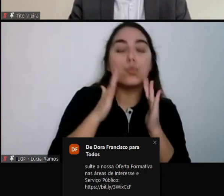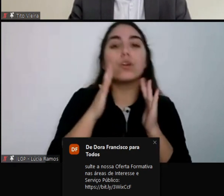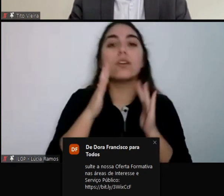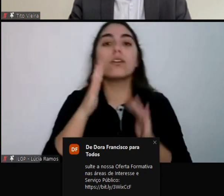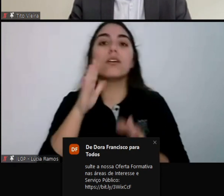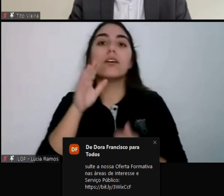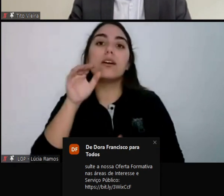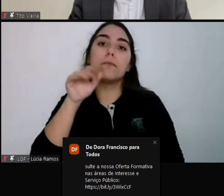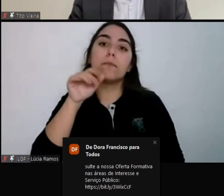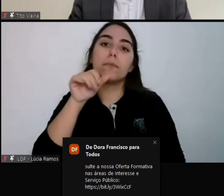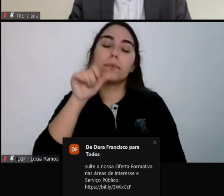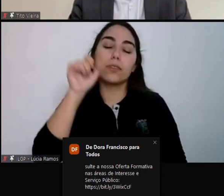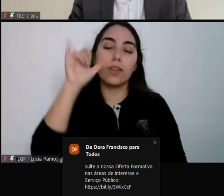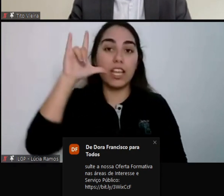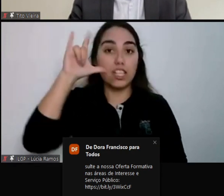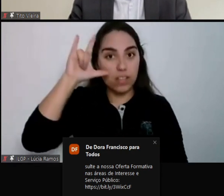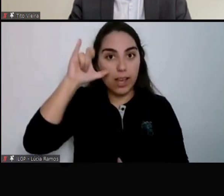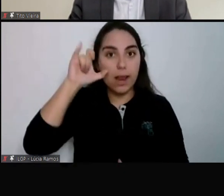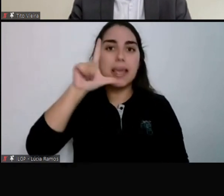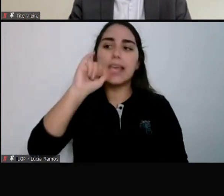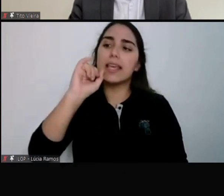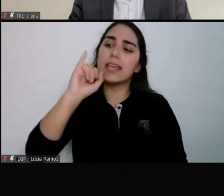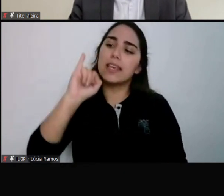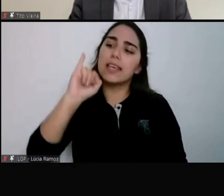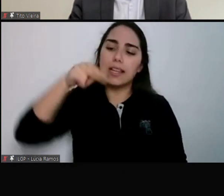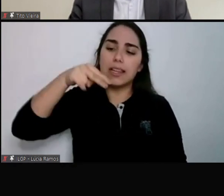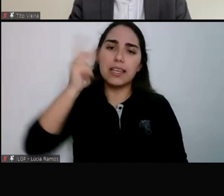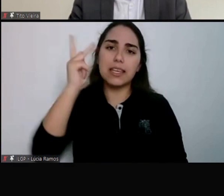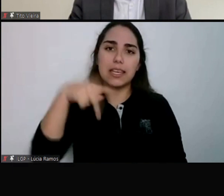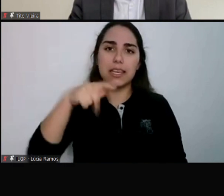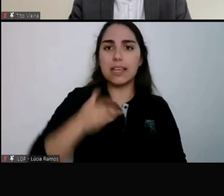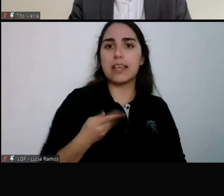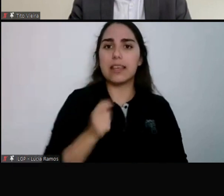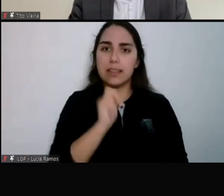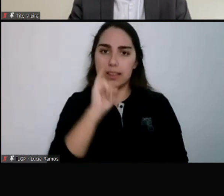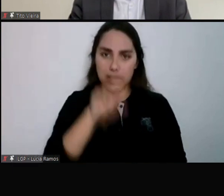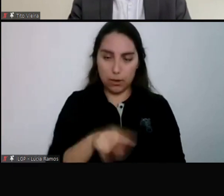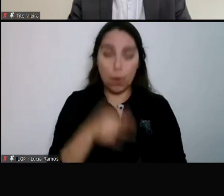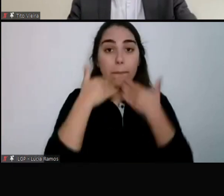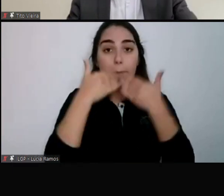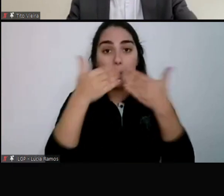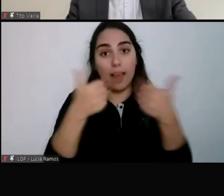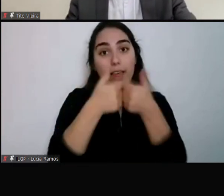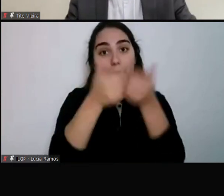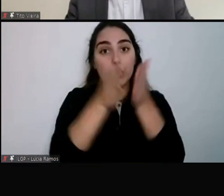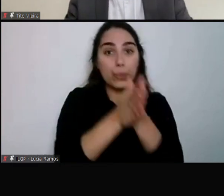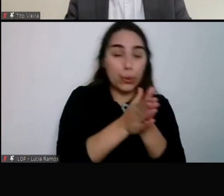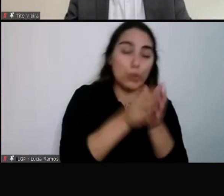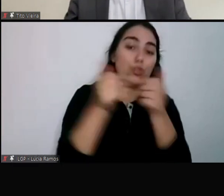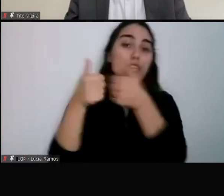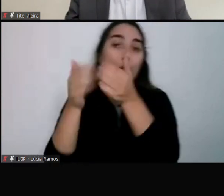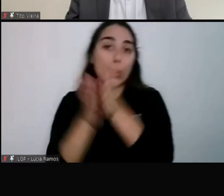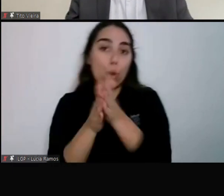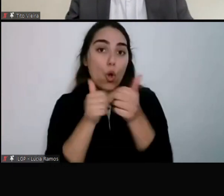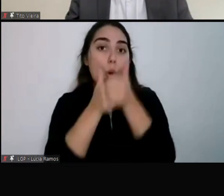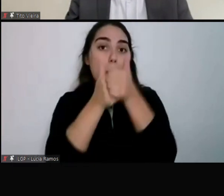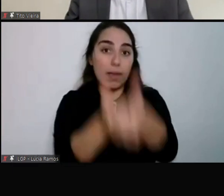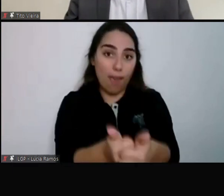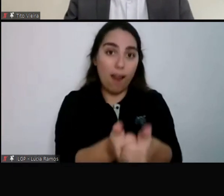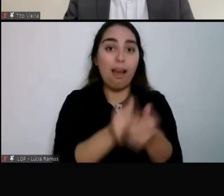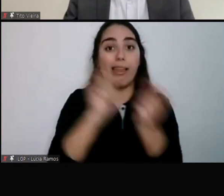Instagram. Mais uma vez, muito obrigada a todos e a todas que nos acompanharam ao longo deste debate. Boa tarde.